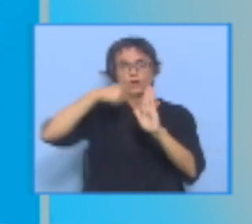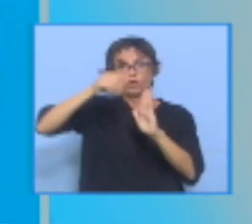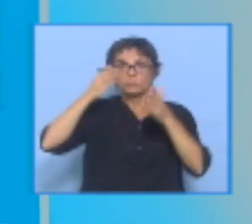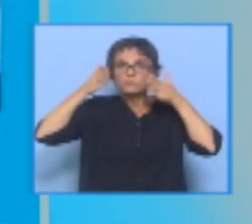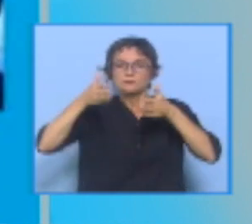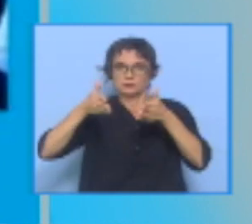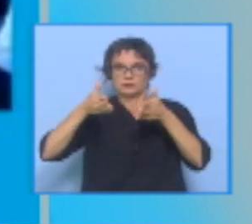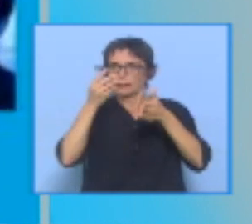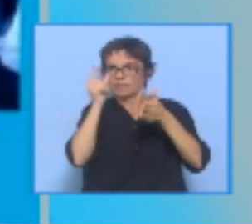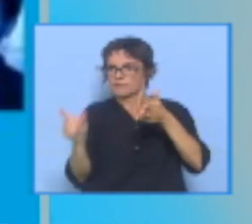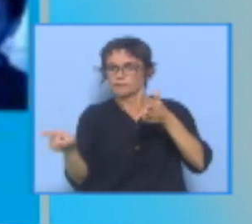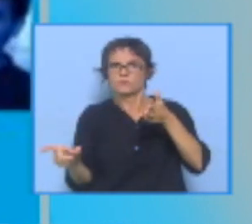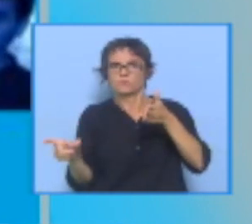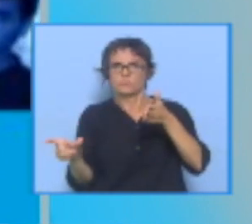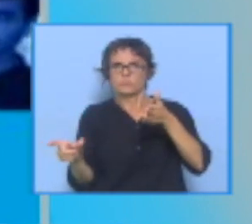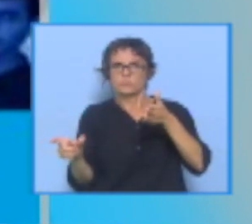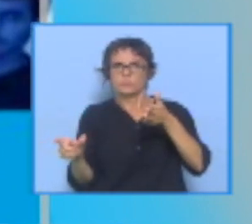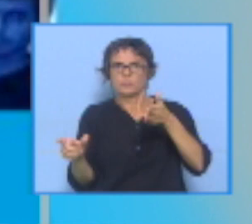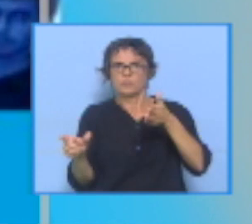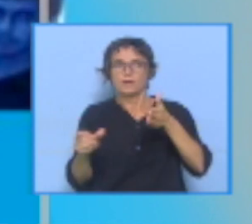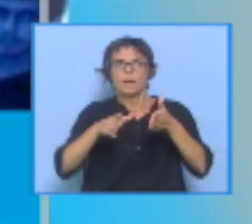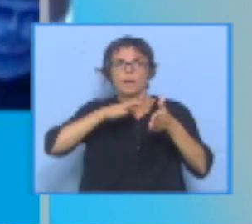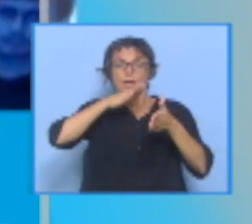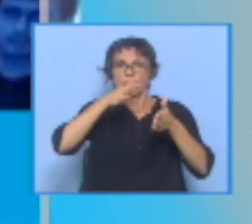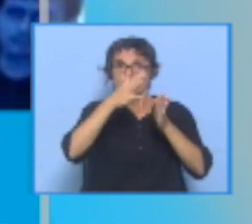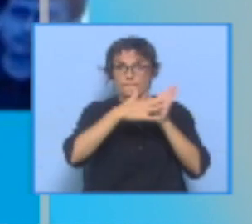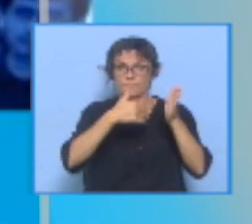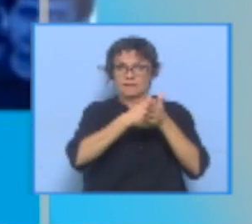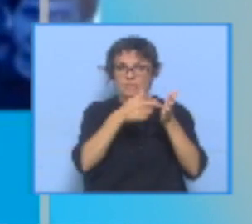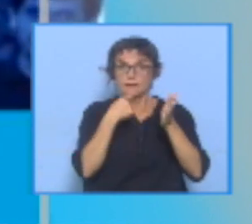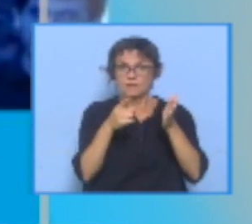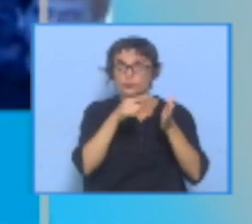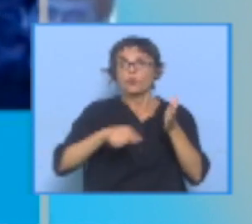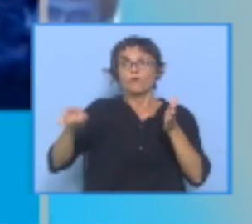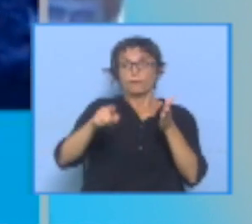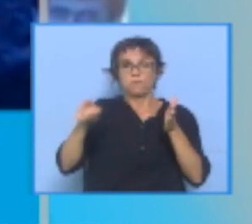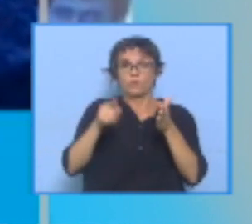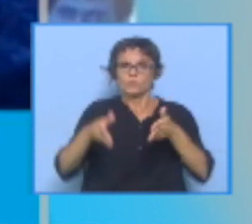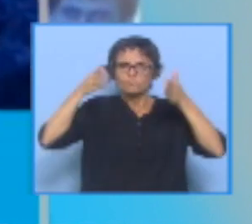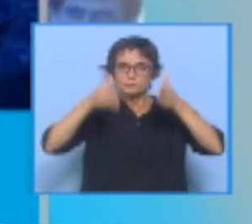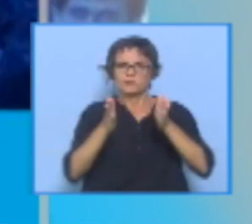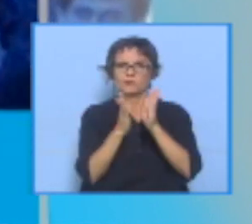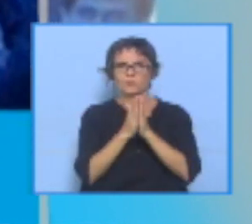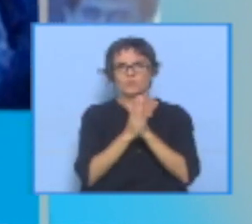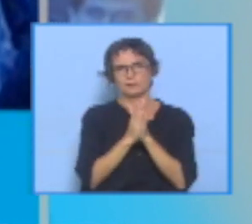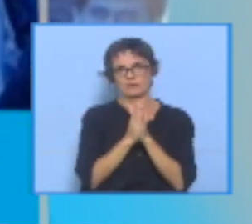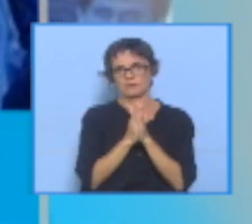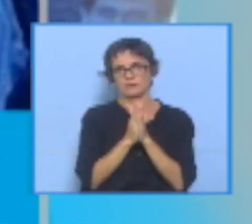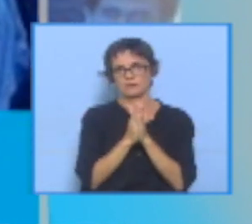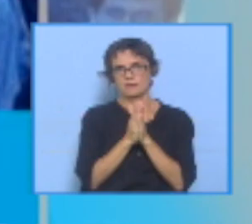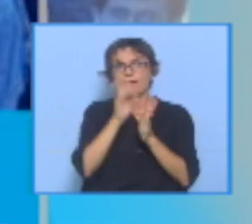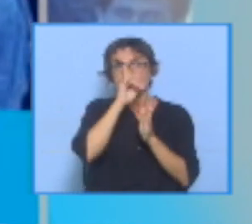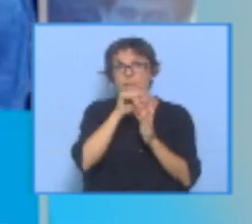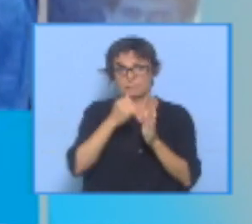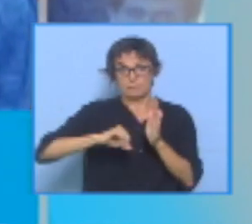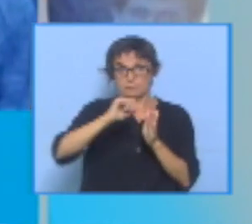diz, vós estáis no centro da Igreja, no coração da Igreja, ao colocá-los no centro, fazemos a diferença. E